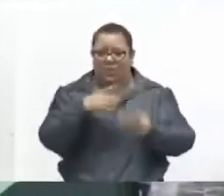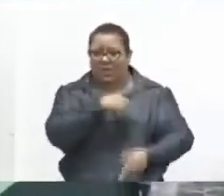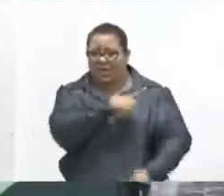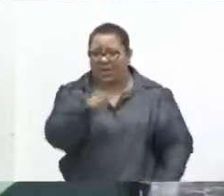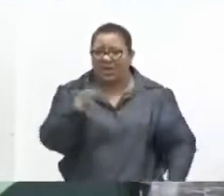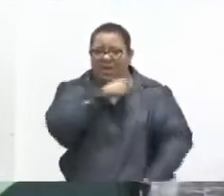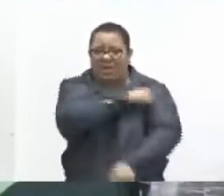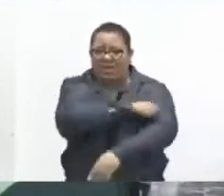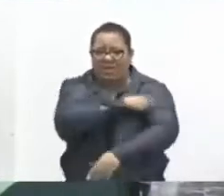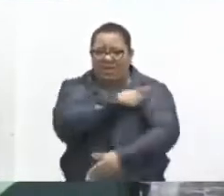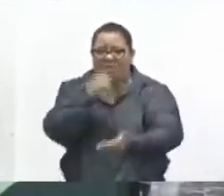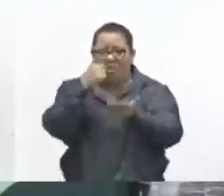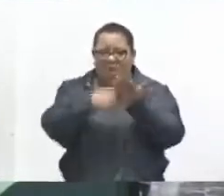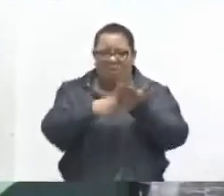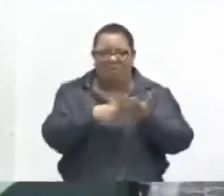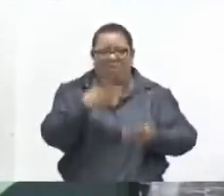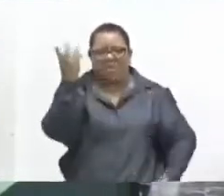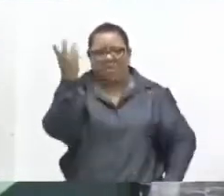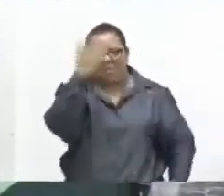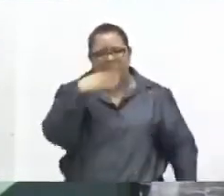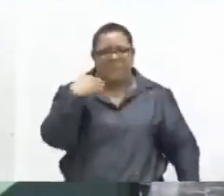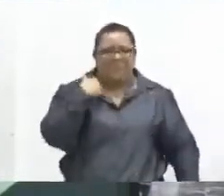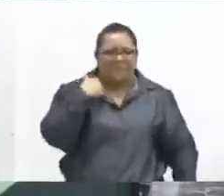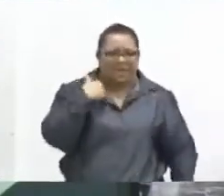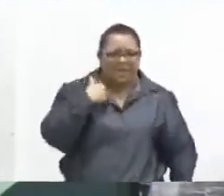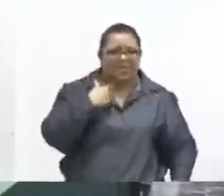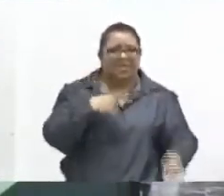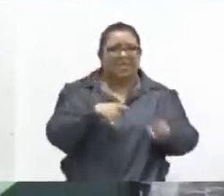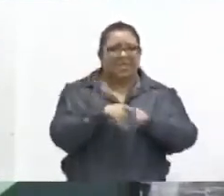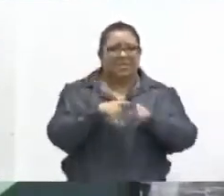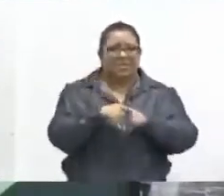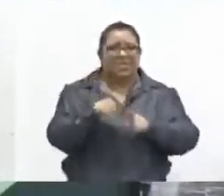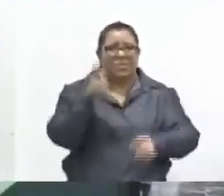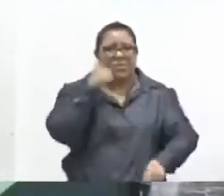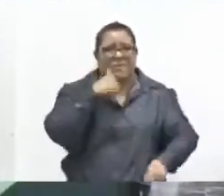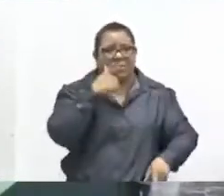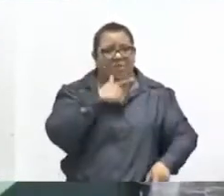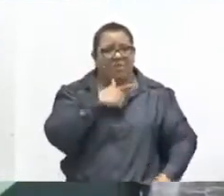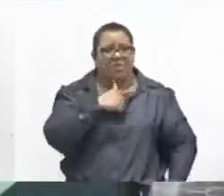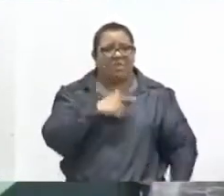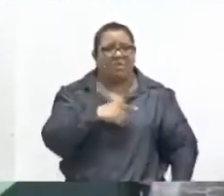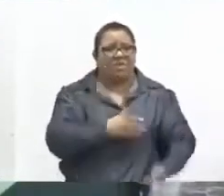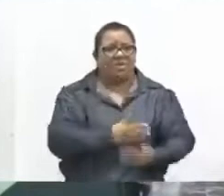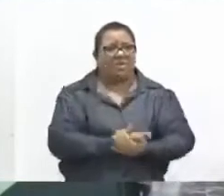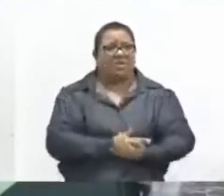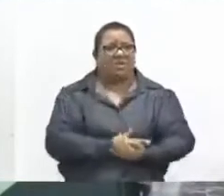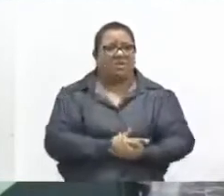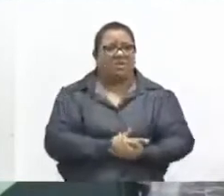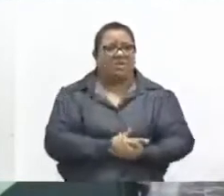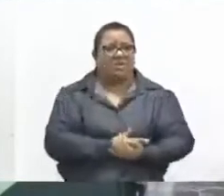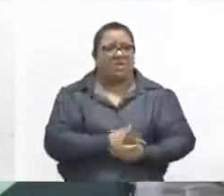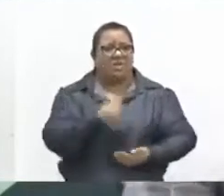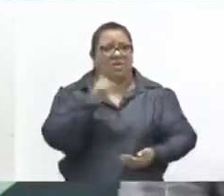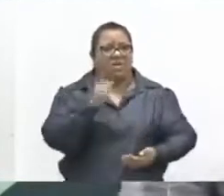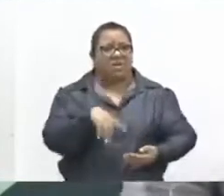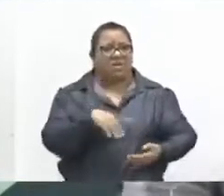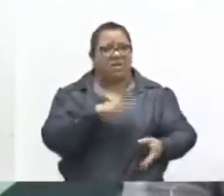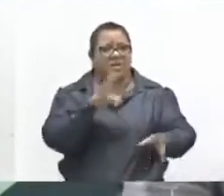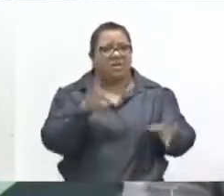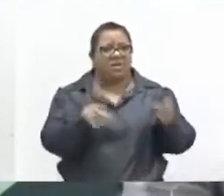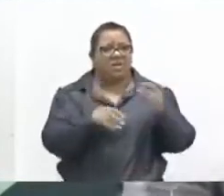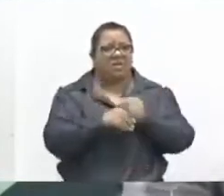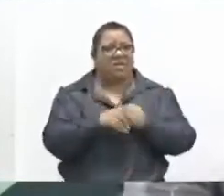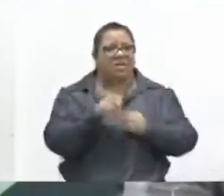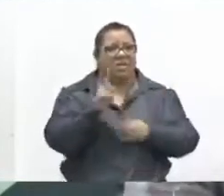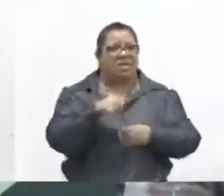estudantes, comprovantes bancários, comprovantes do Banco Central para que ele acesse, né? Então, os objetos, eu vou falar em linha geral,